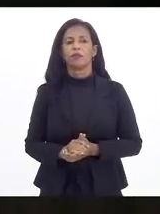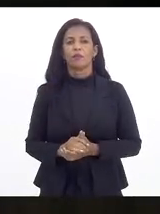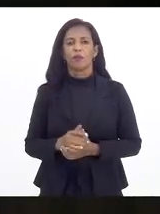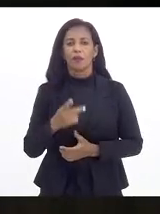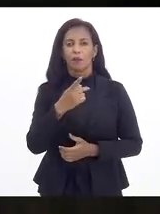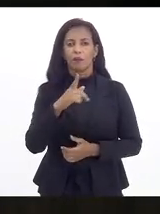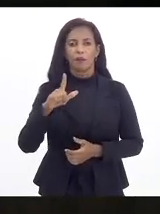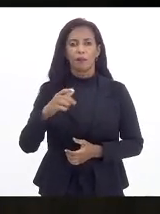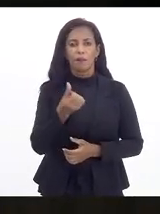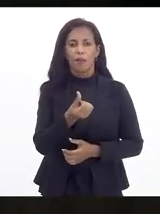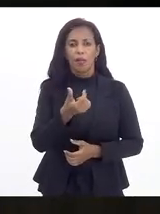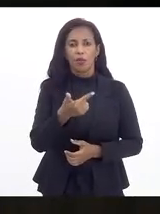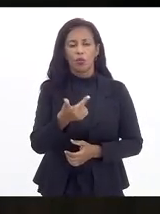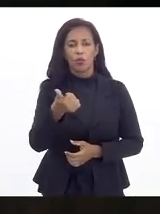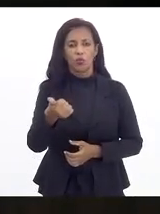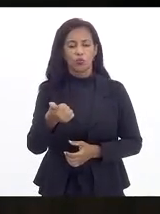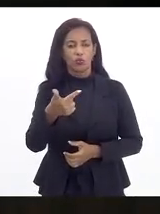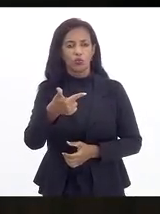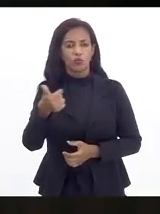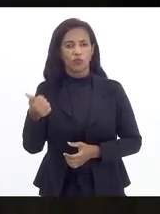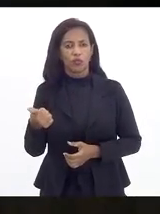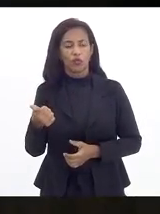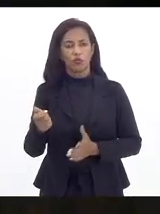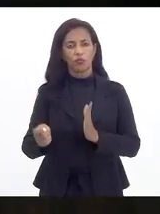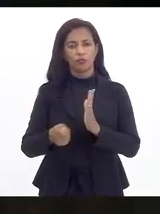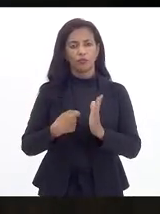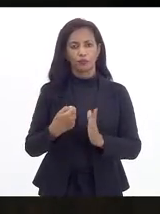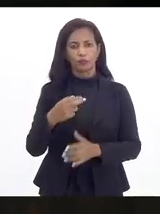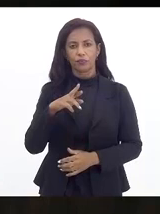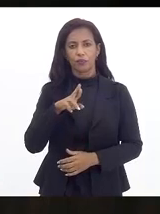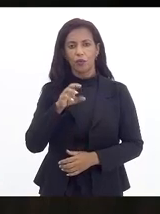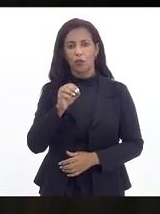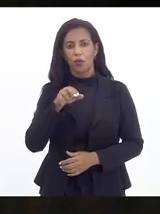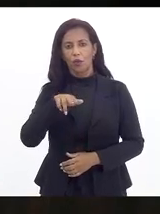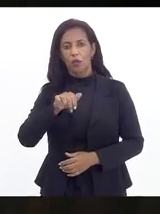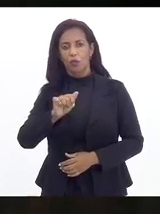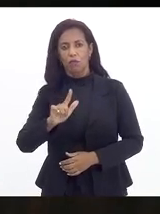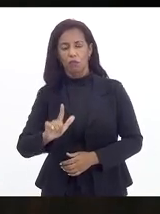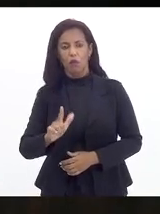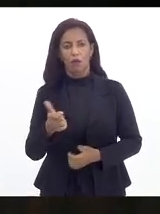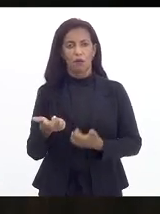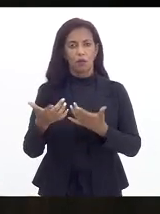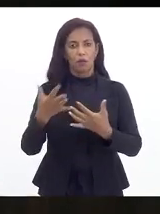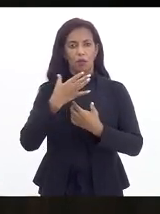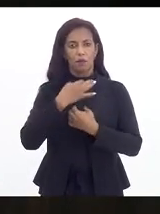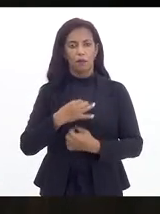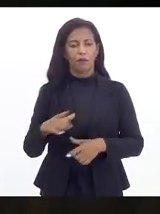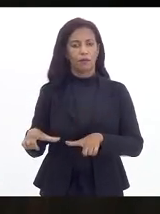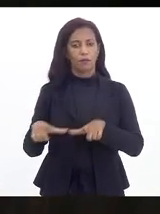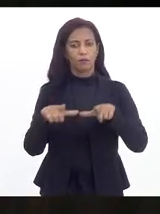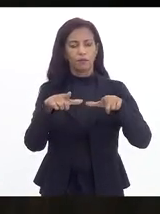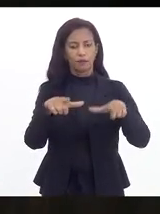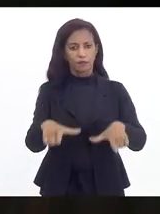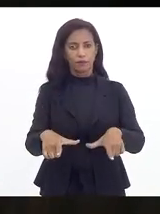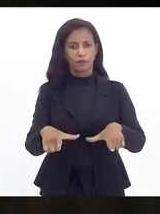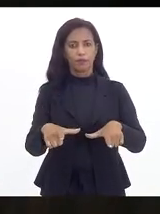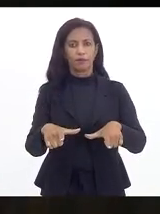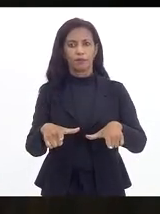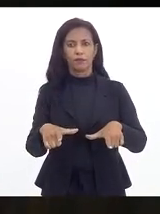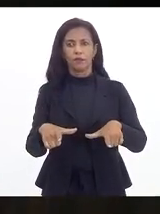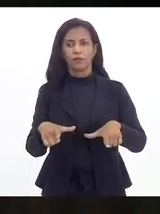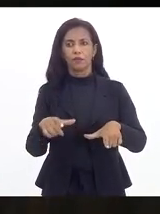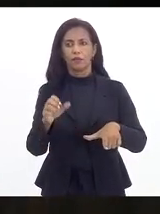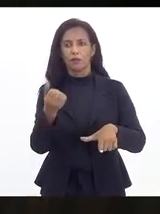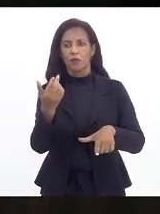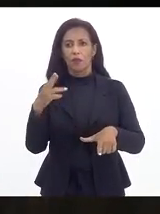única projeto de resolução 621 de 21, de autoria do deputado Ronaldo Anquieta. concede medalha Tiradentes e o respectivo diploma ao